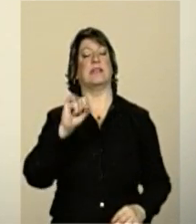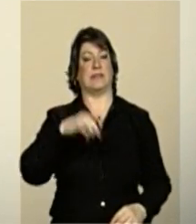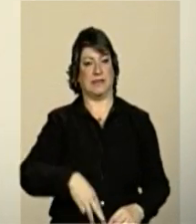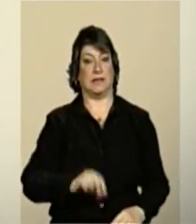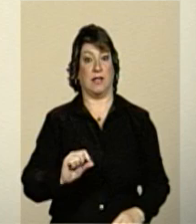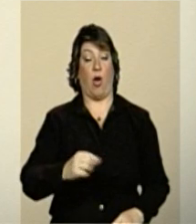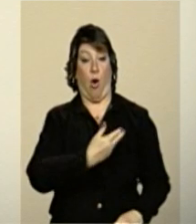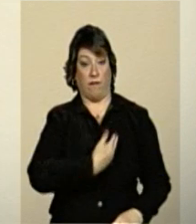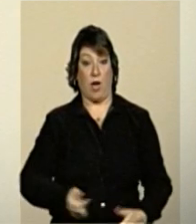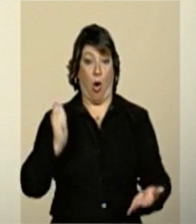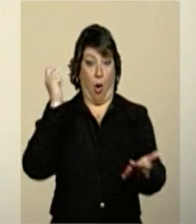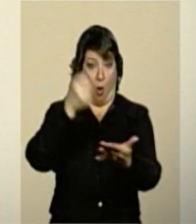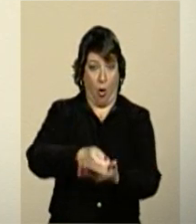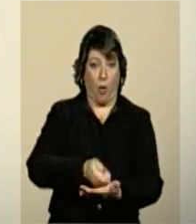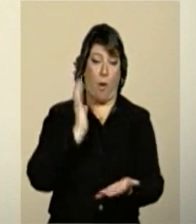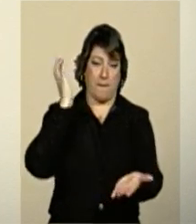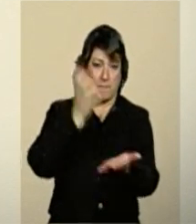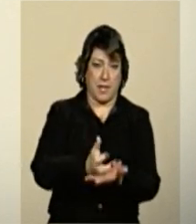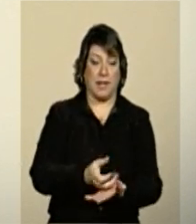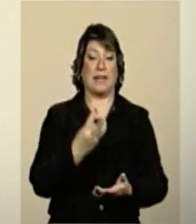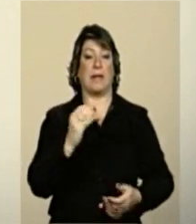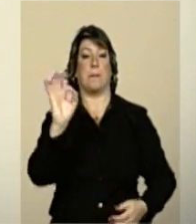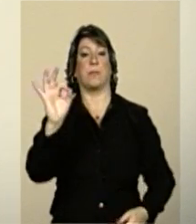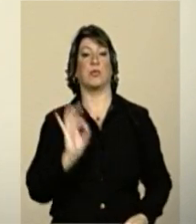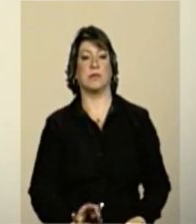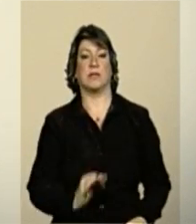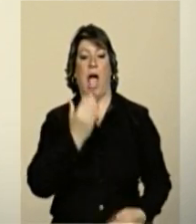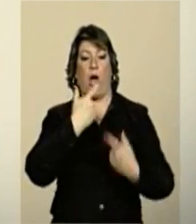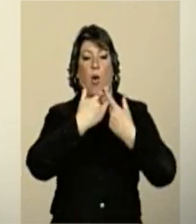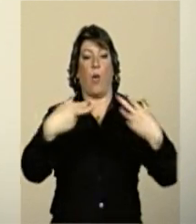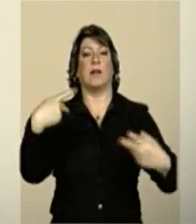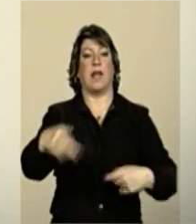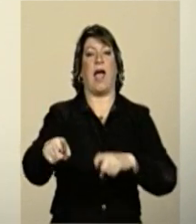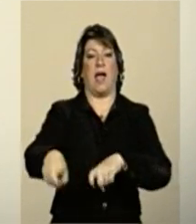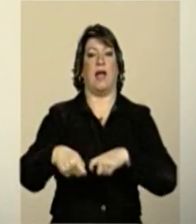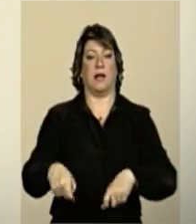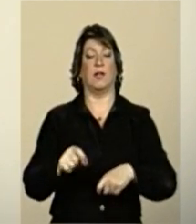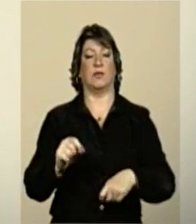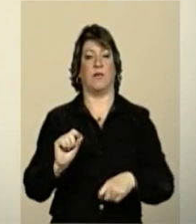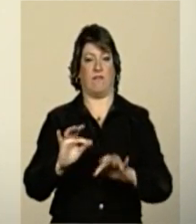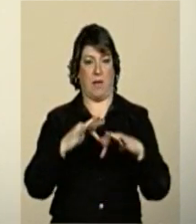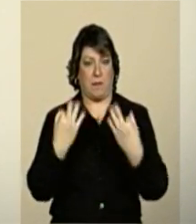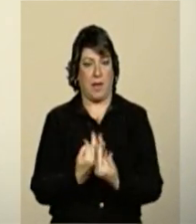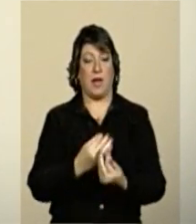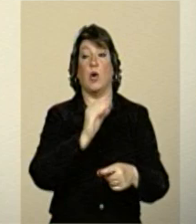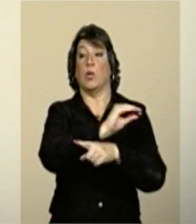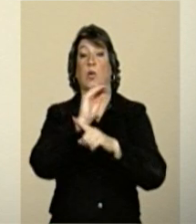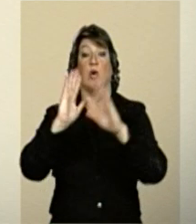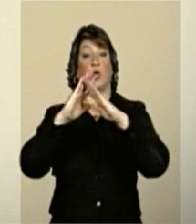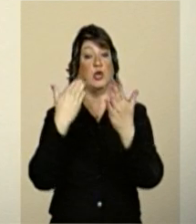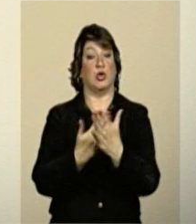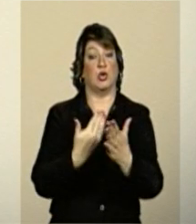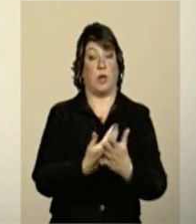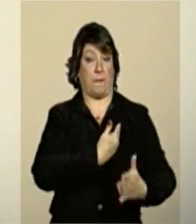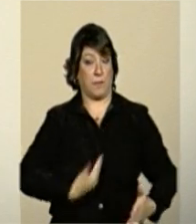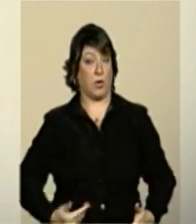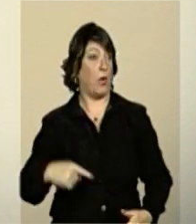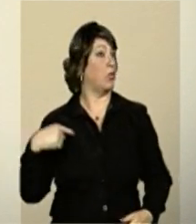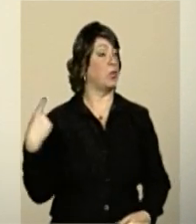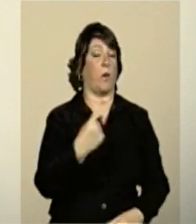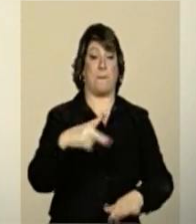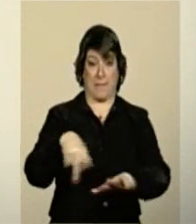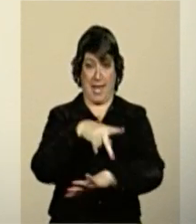agricultura familiar 30% dos alimentos que são servidos na merenda das escolas públicas em todo o